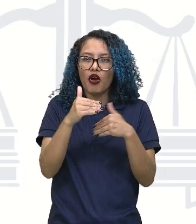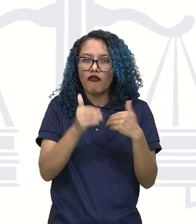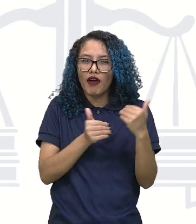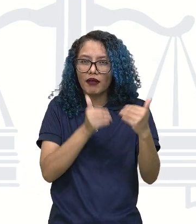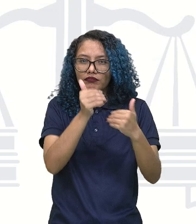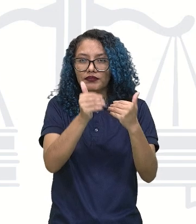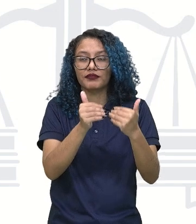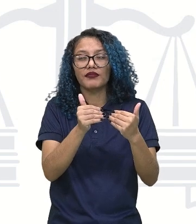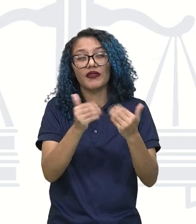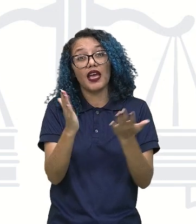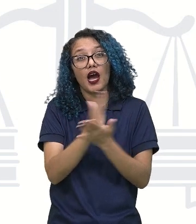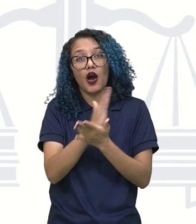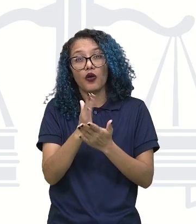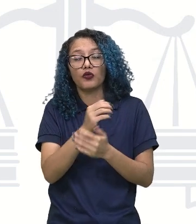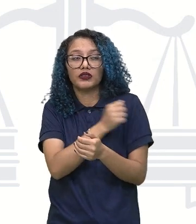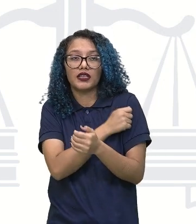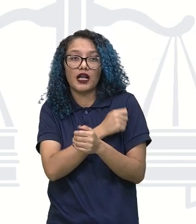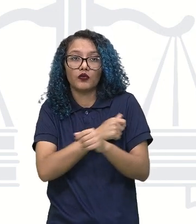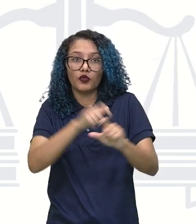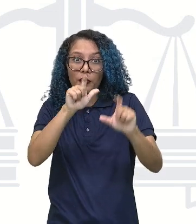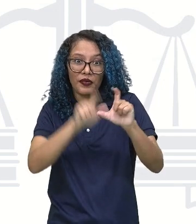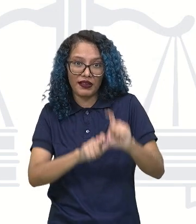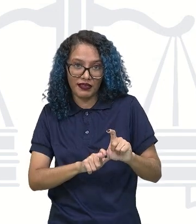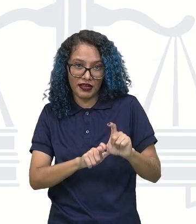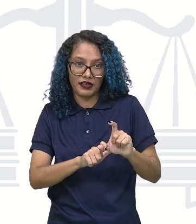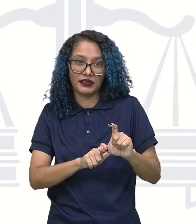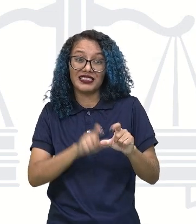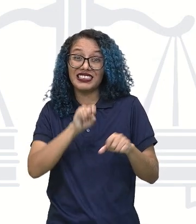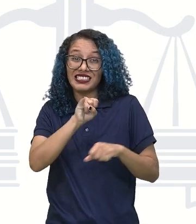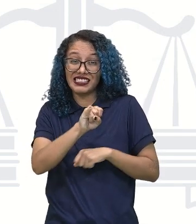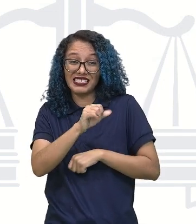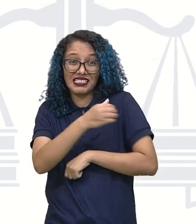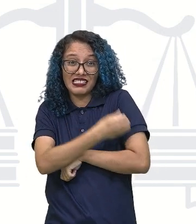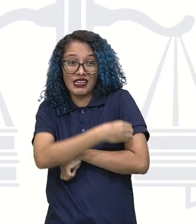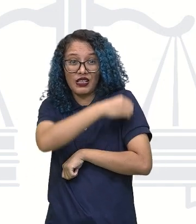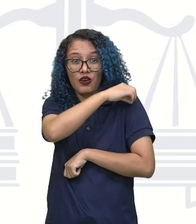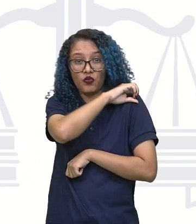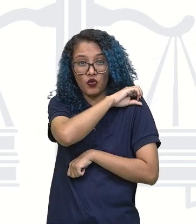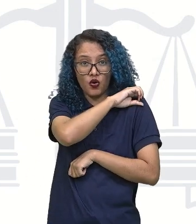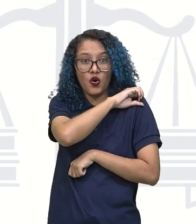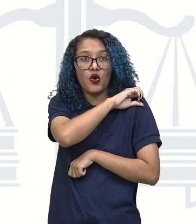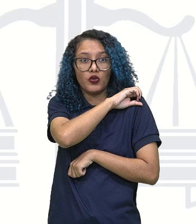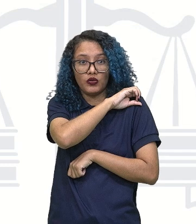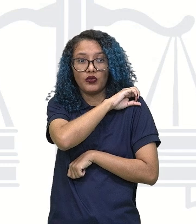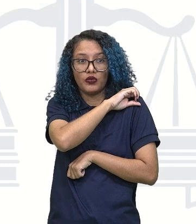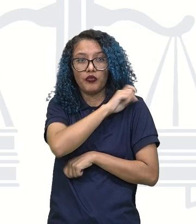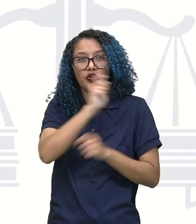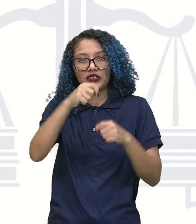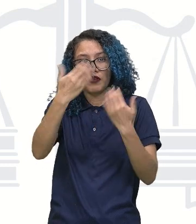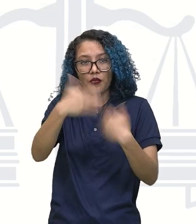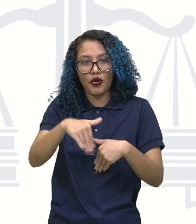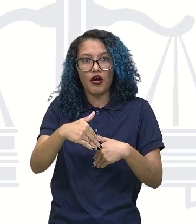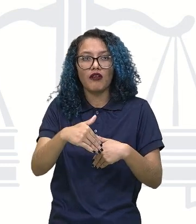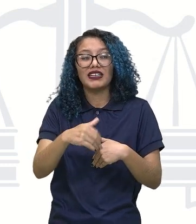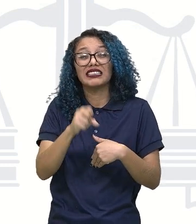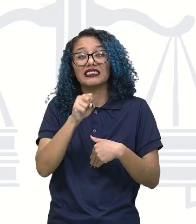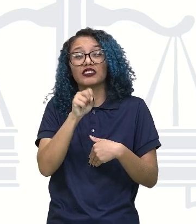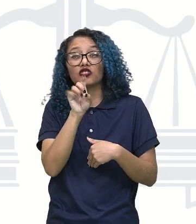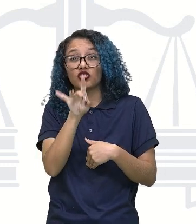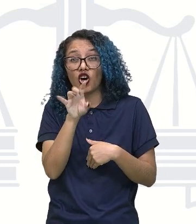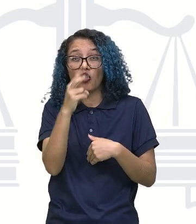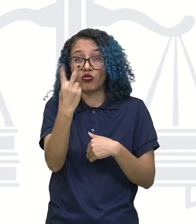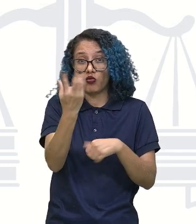em competências. No caso do ensino fundamental, só pode fazer essa avaliação de progressão com 2